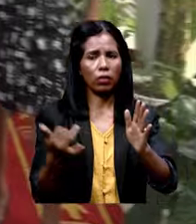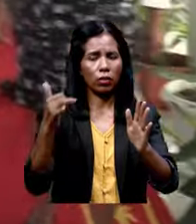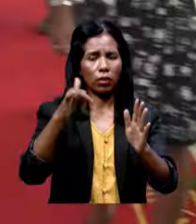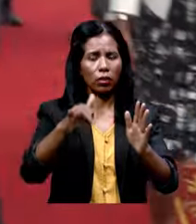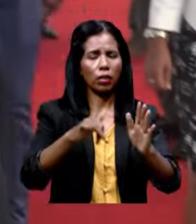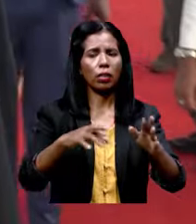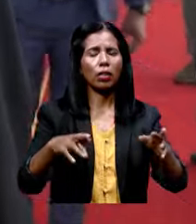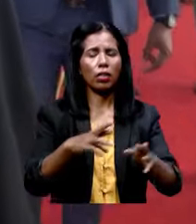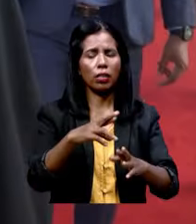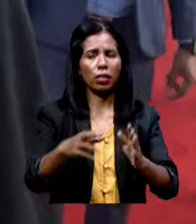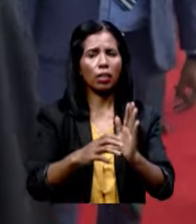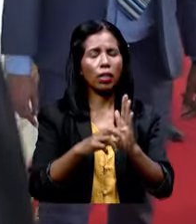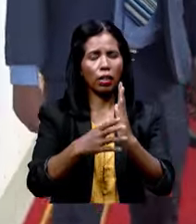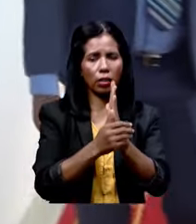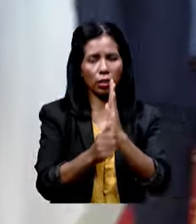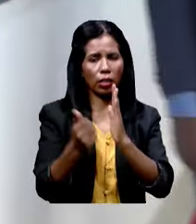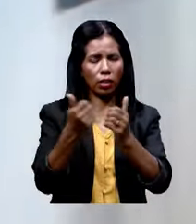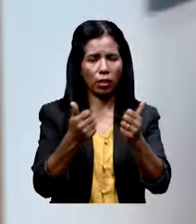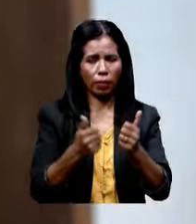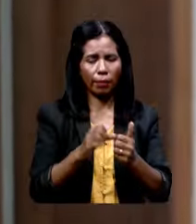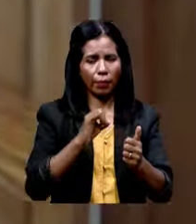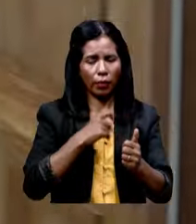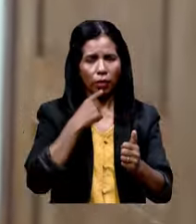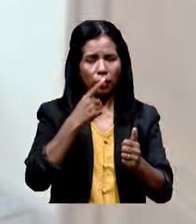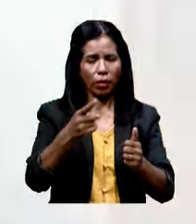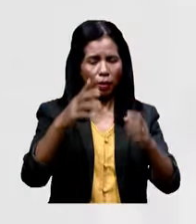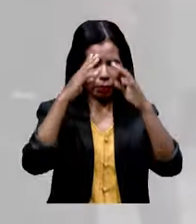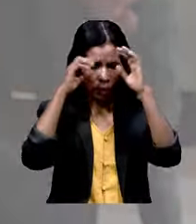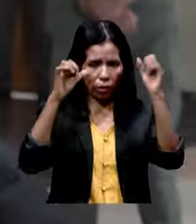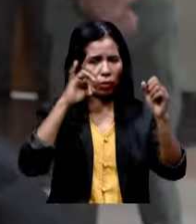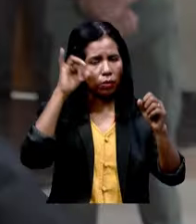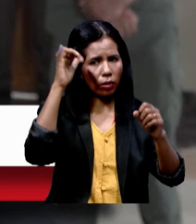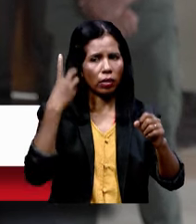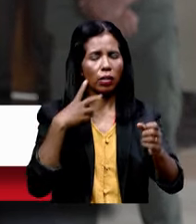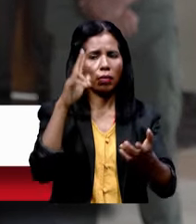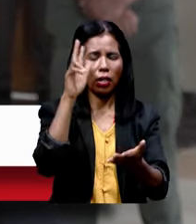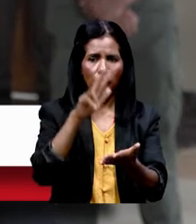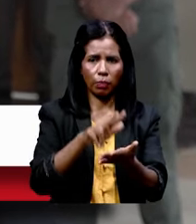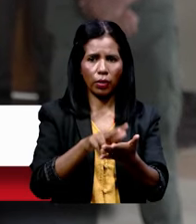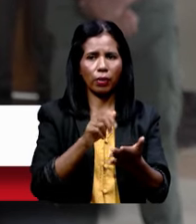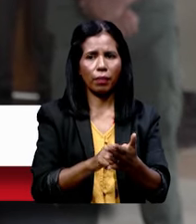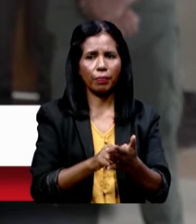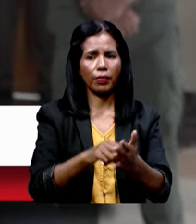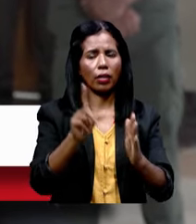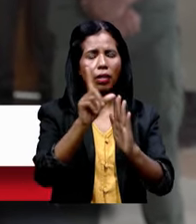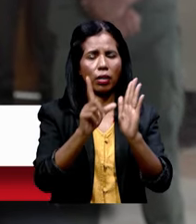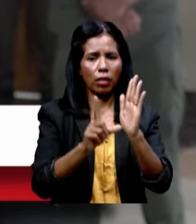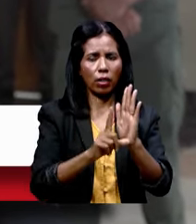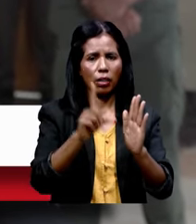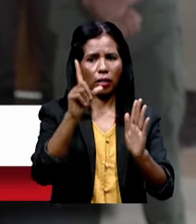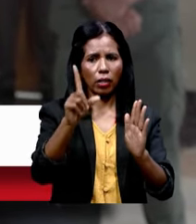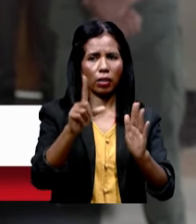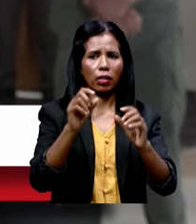arte. Depois de colher, né, aproveito de uma presidente de Rousseff, a minha prova, a resolução ida, a